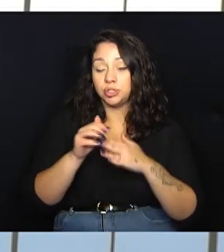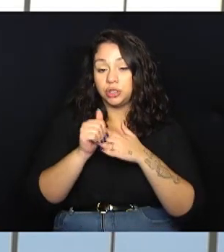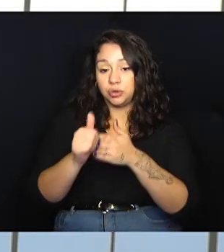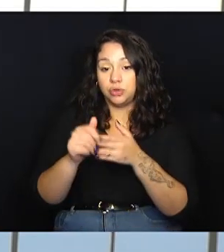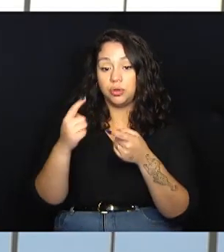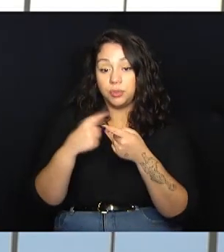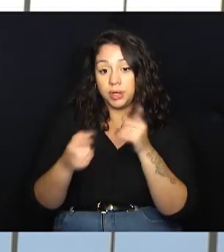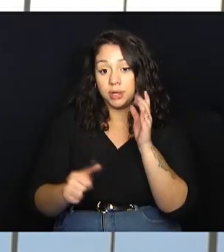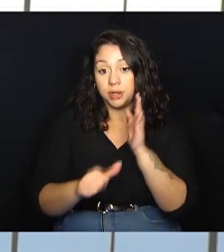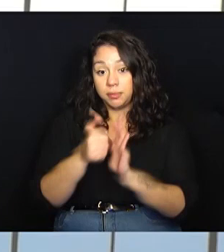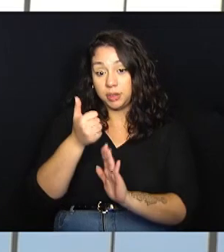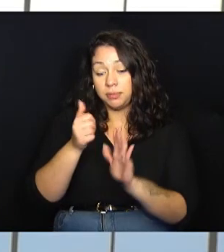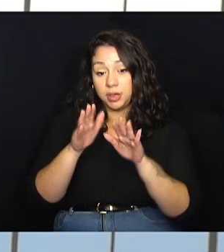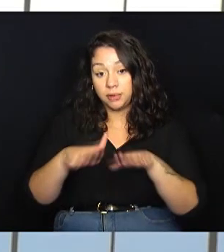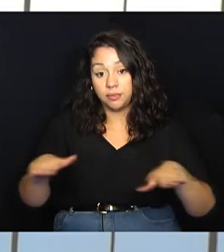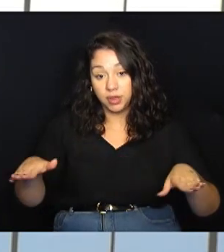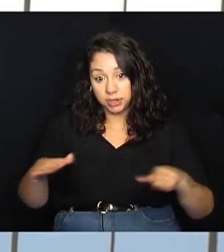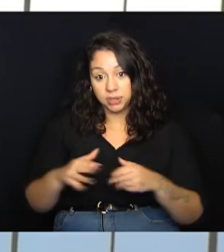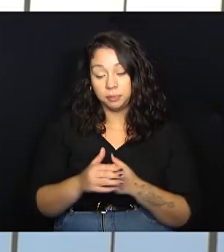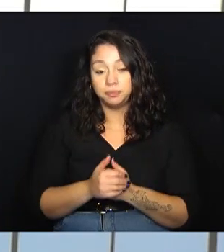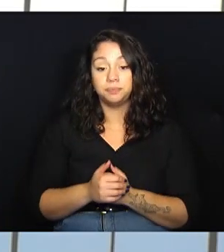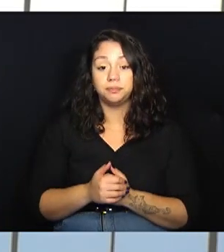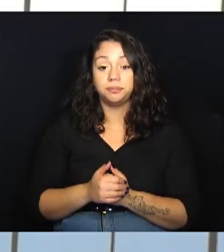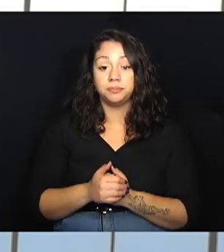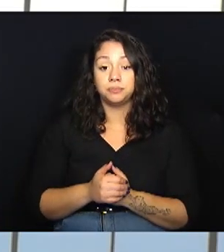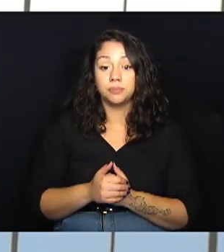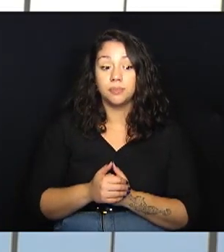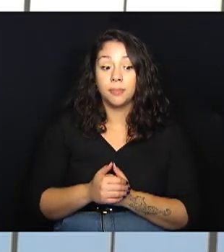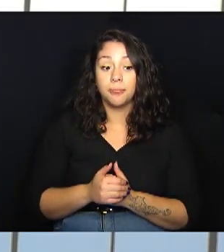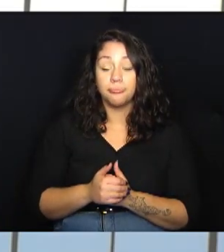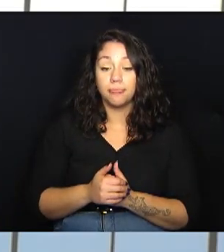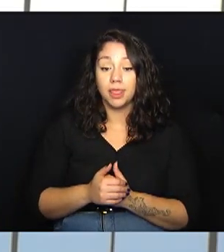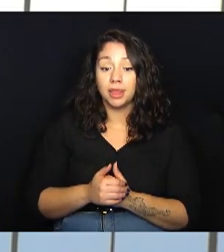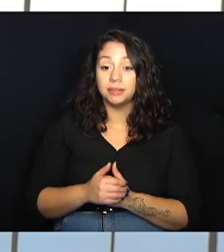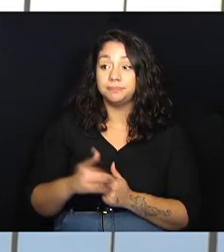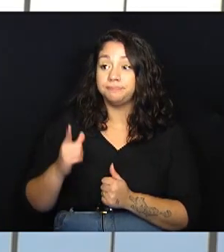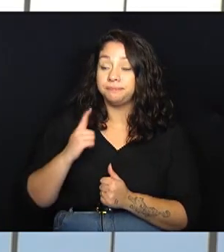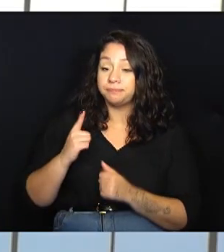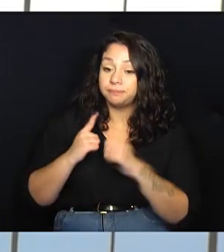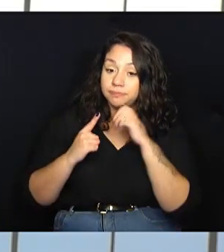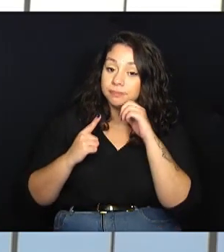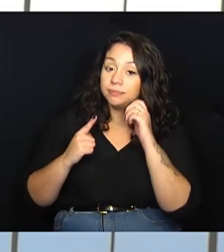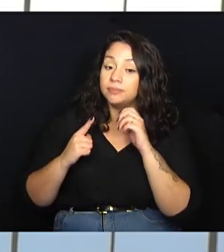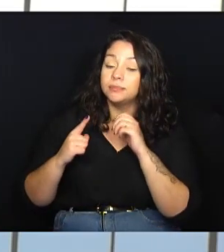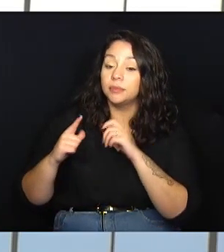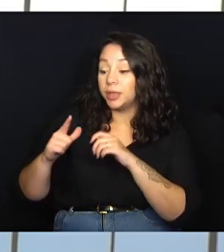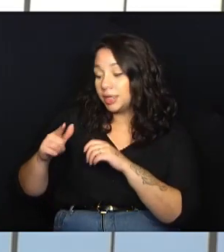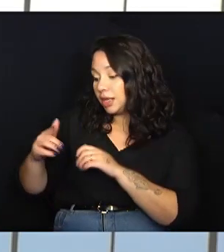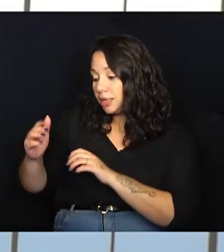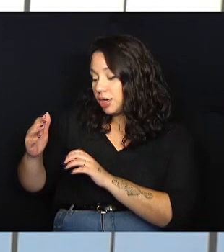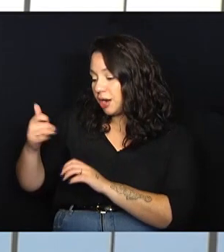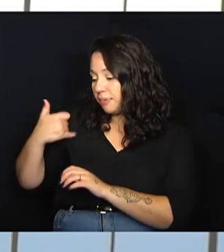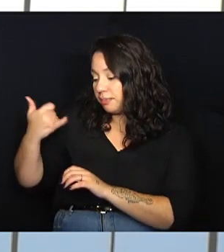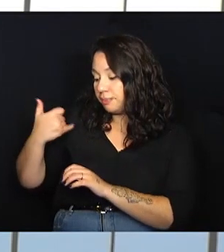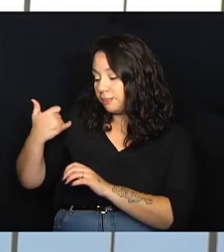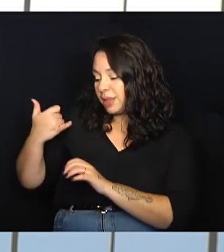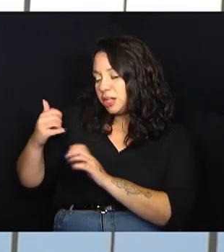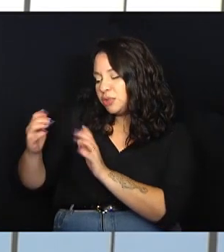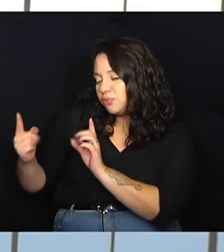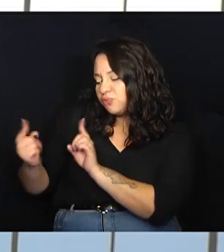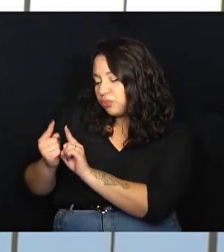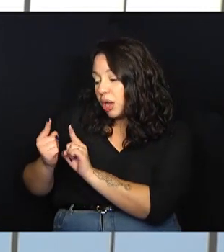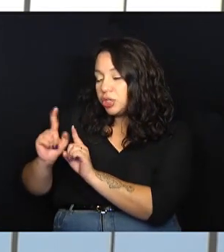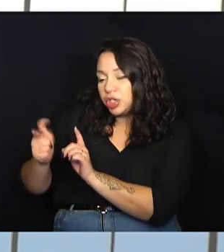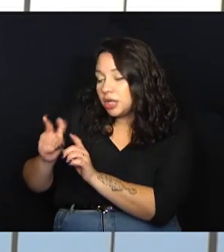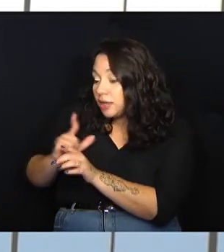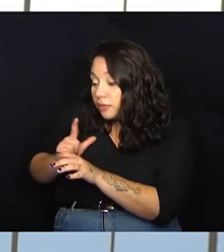primeira infância, eles têm ainda menos bagagem, né? Eles foram acolhidos ali logo, teve uma intervenção logo na